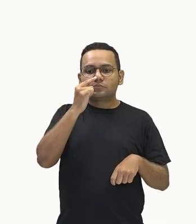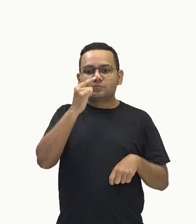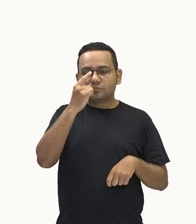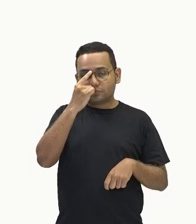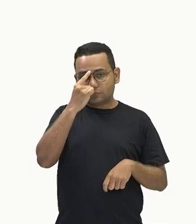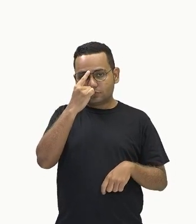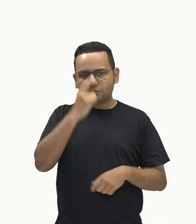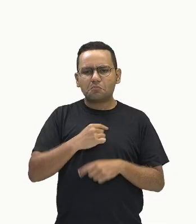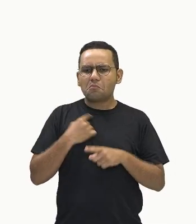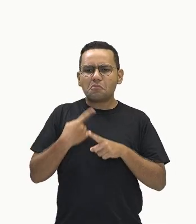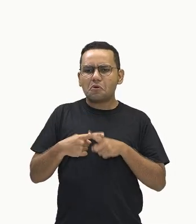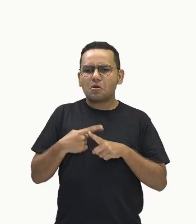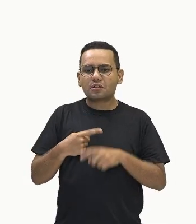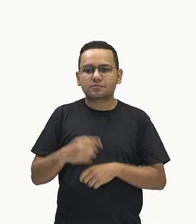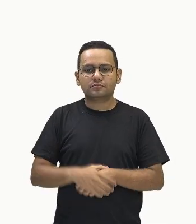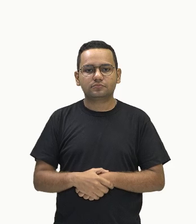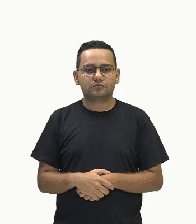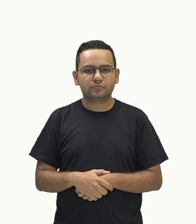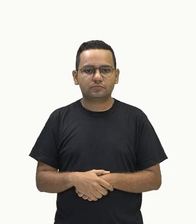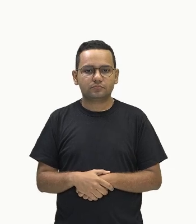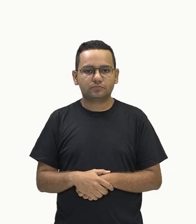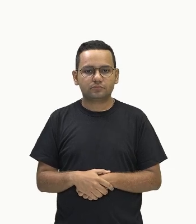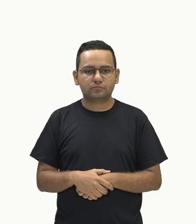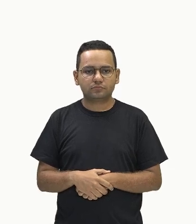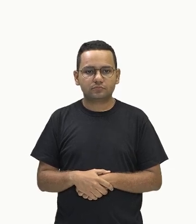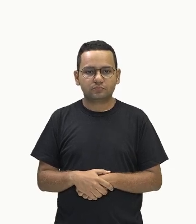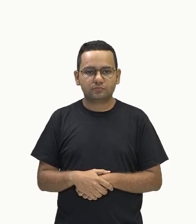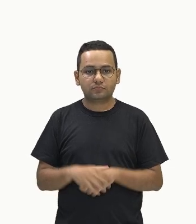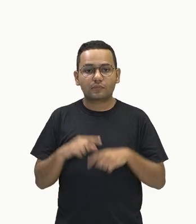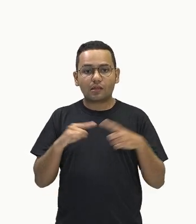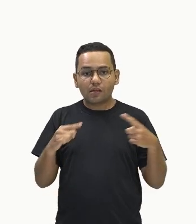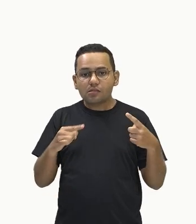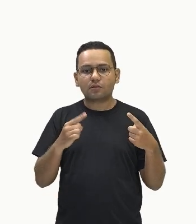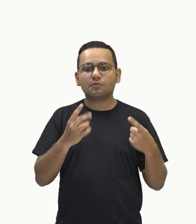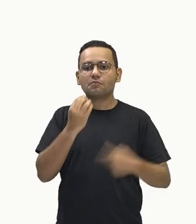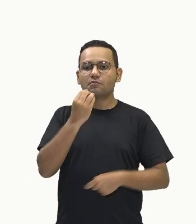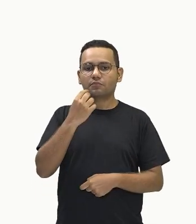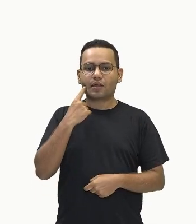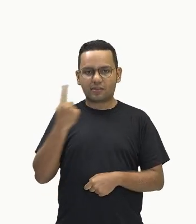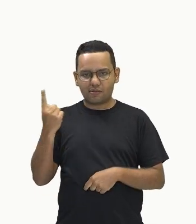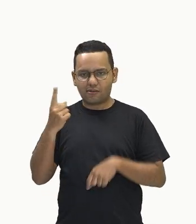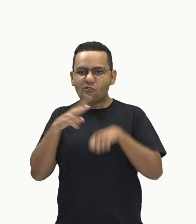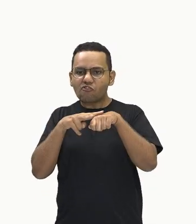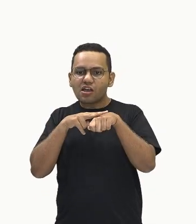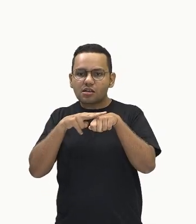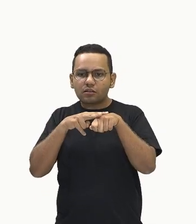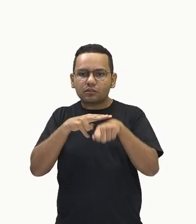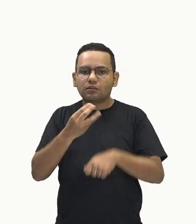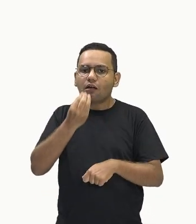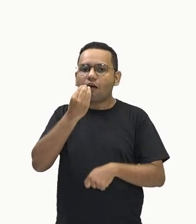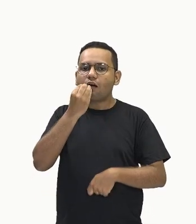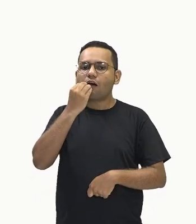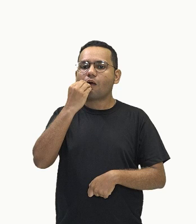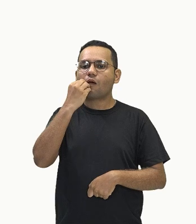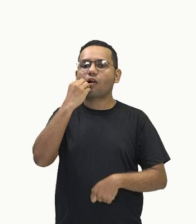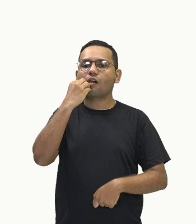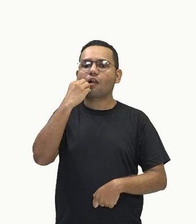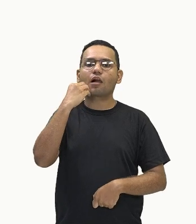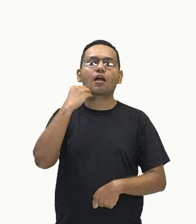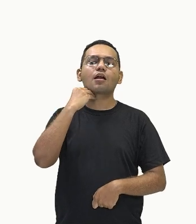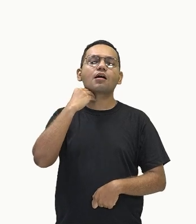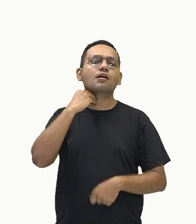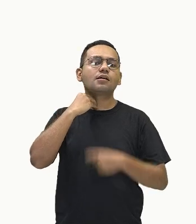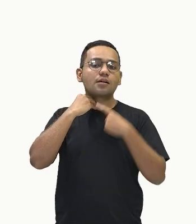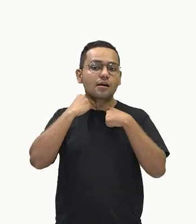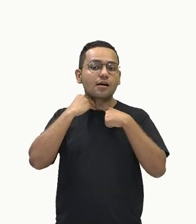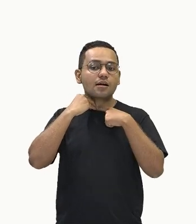Por quê? Porque quando você engole o bolo alimentar, o